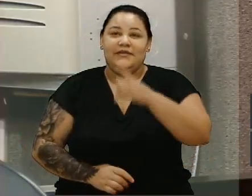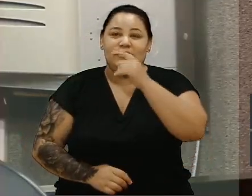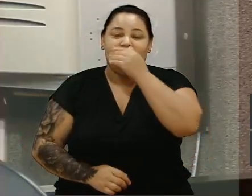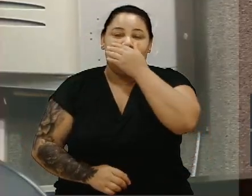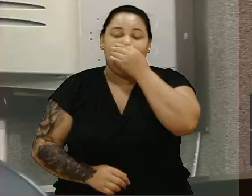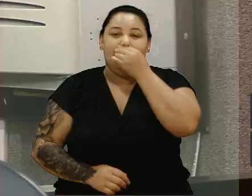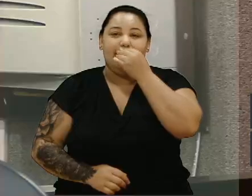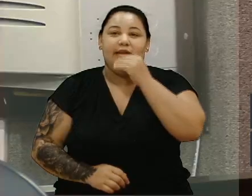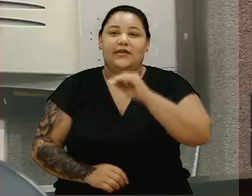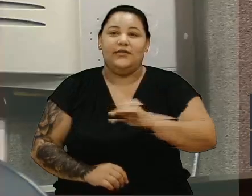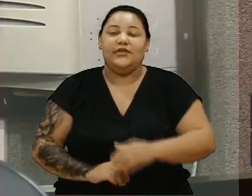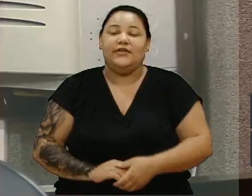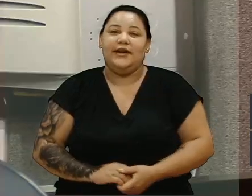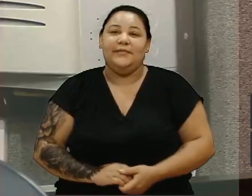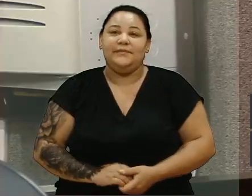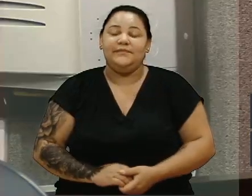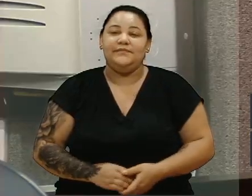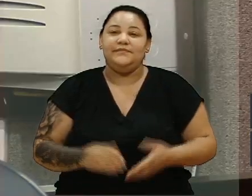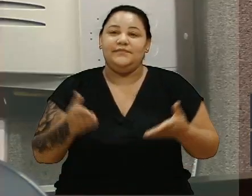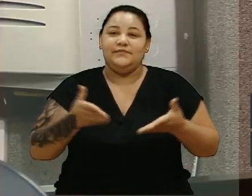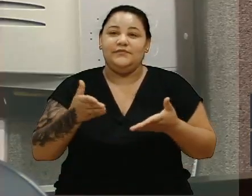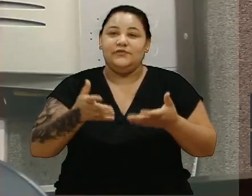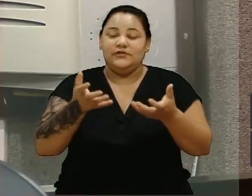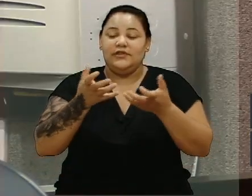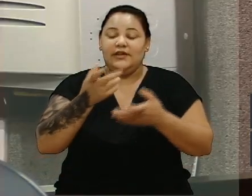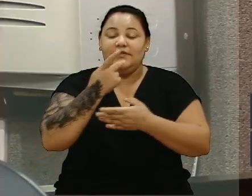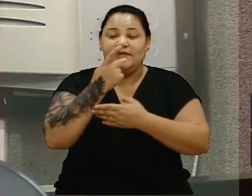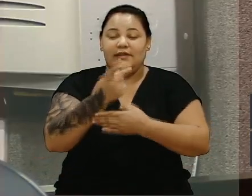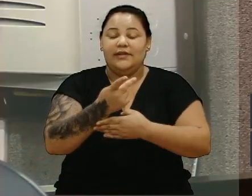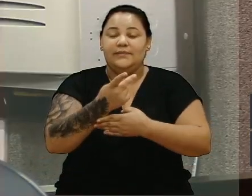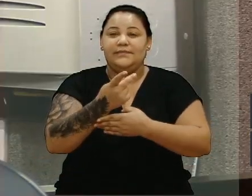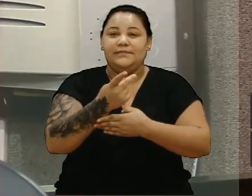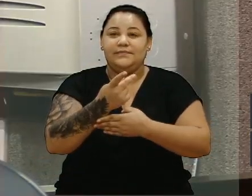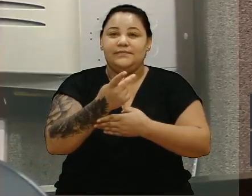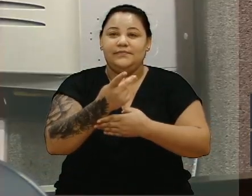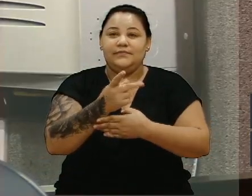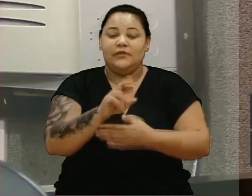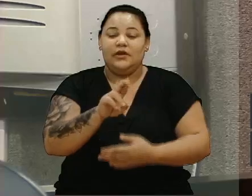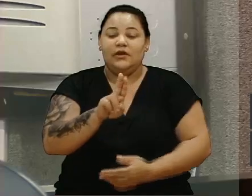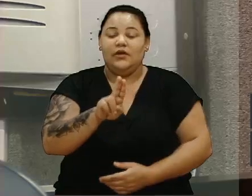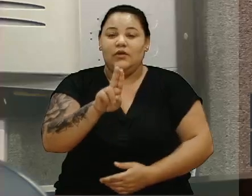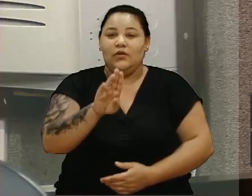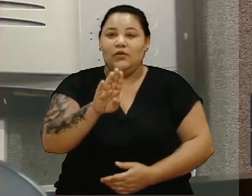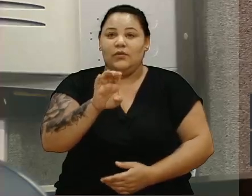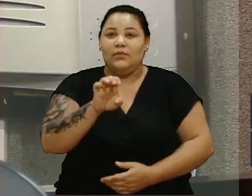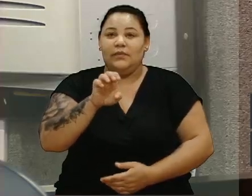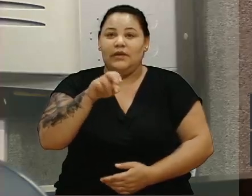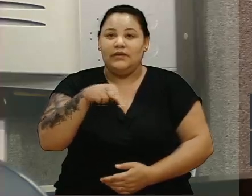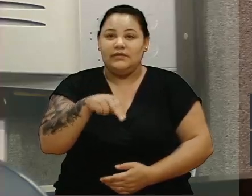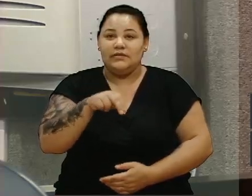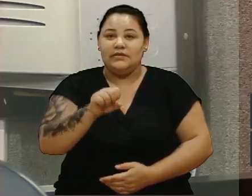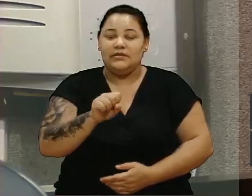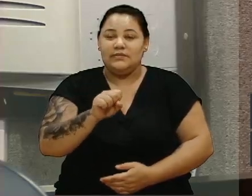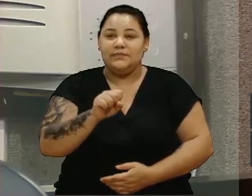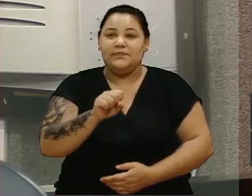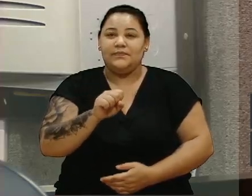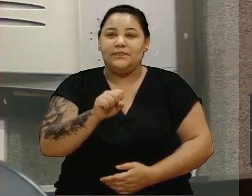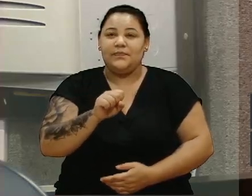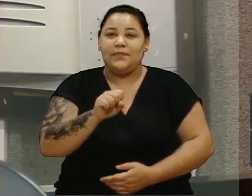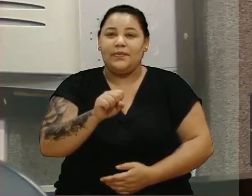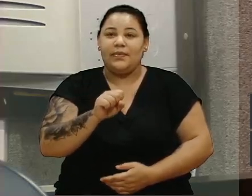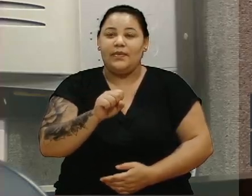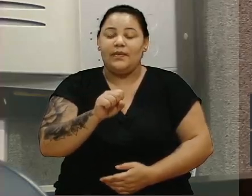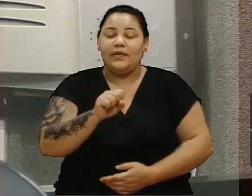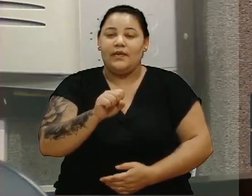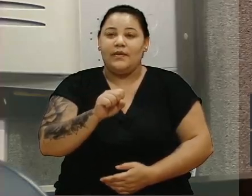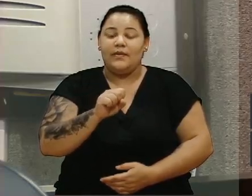Hoje eu quero fazer 2 votos de pesar, um ao senhor Rubens Pezzi, pai do meu amigo Alex